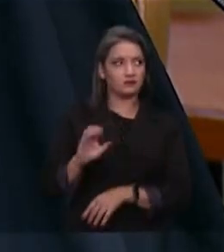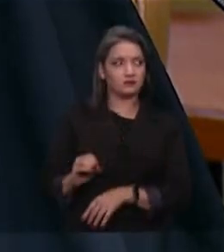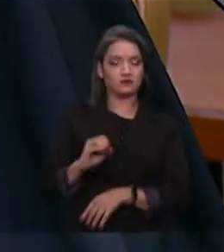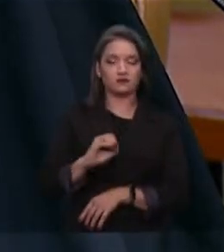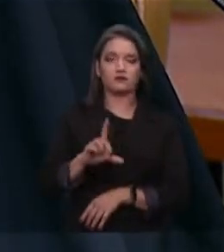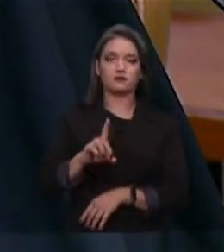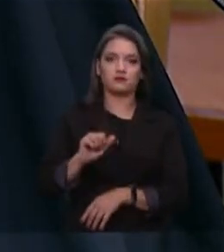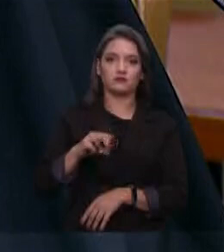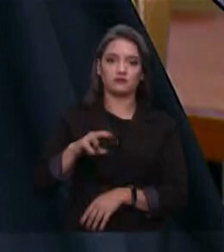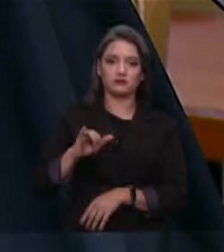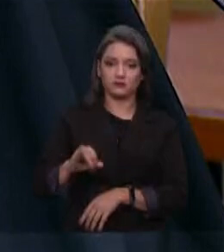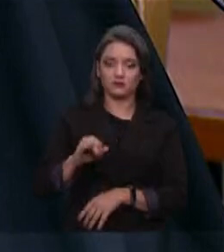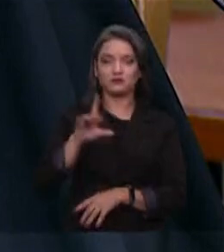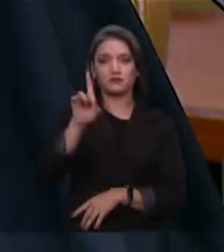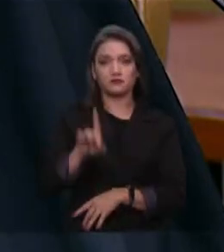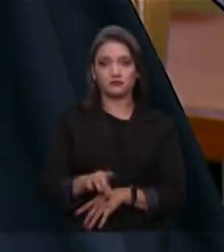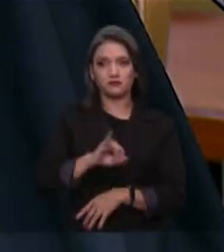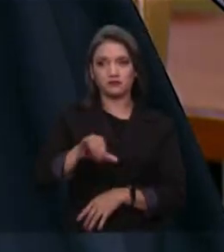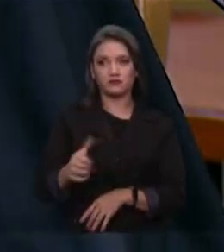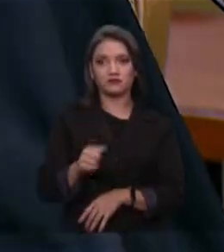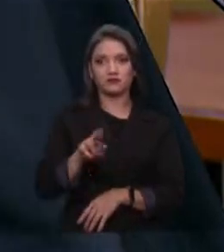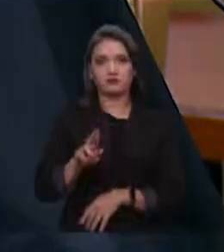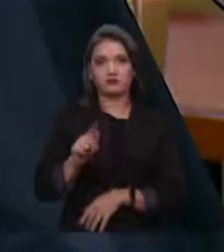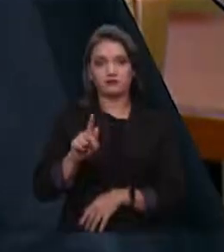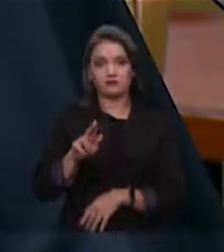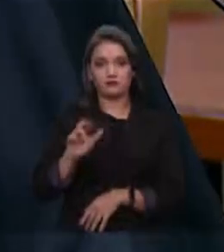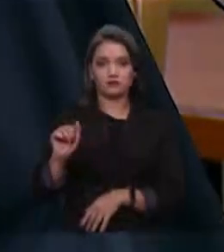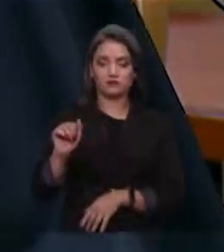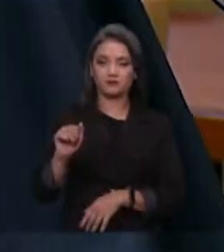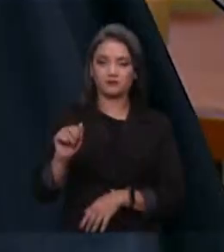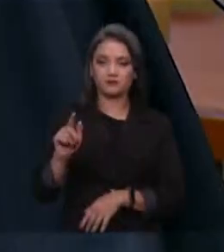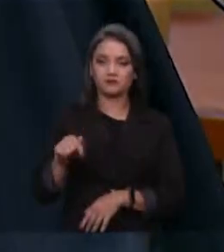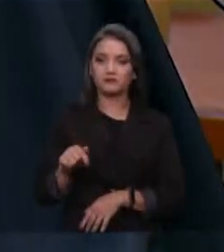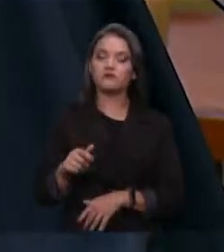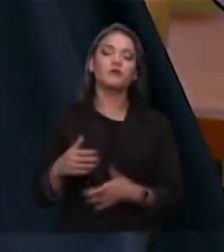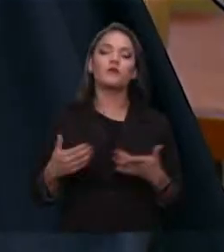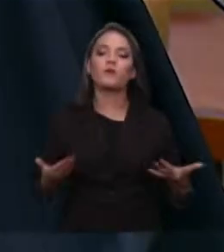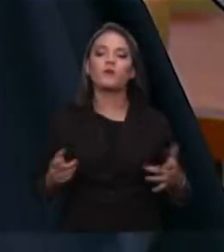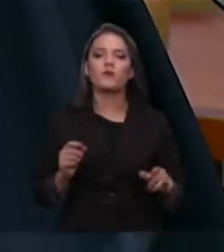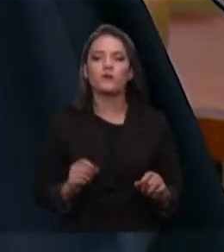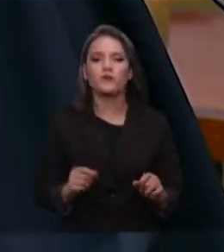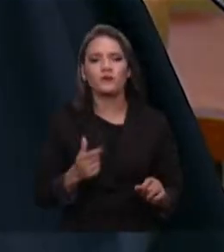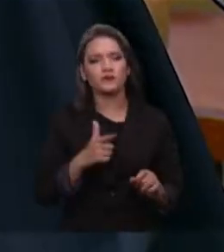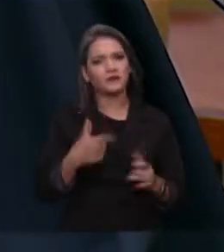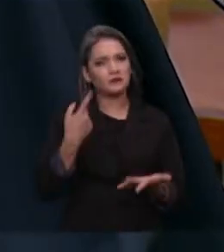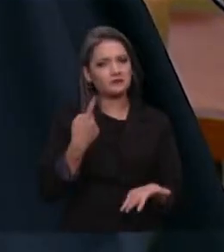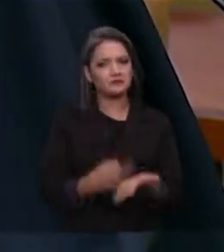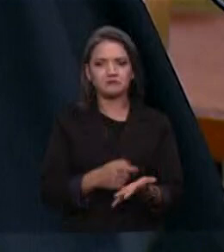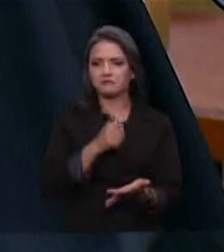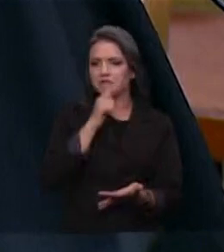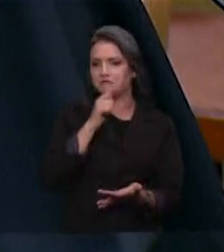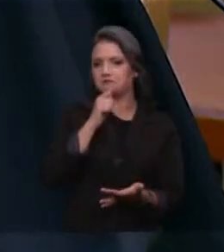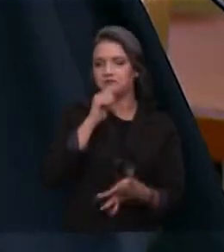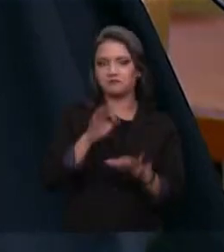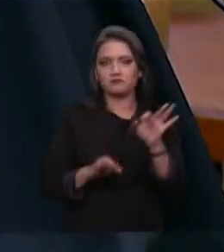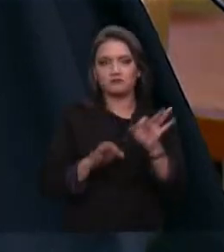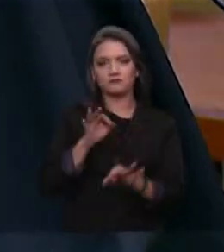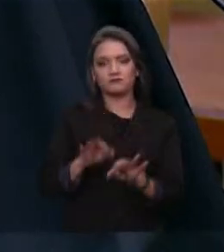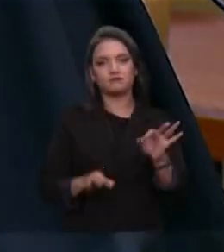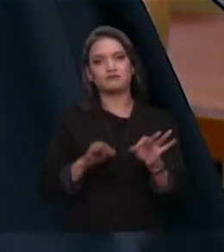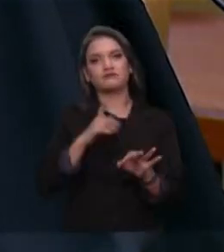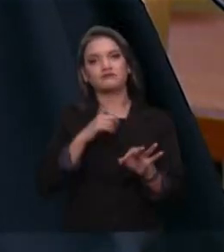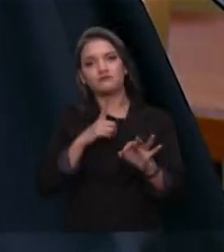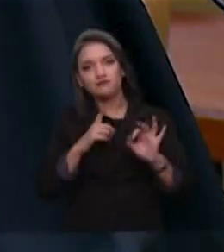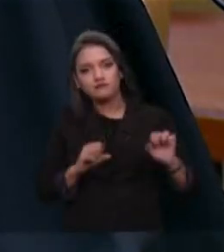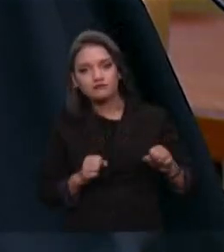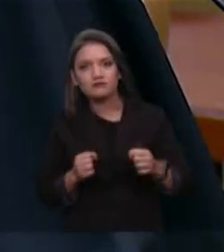Dalmazo, diretor da Jaraguá Equipamentos Industriais Limitada, cujo teor não foi confirmado em juízo sobre o crivo do